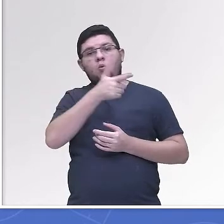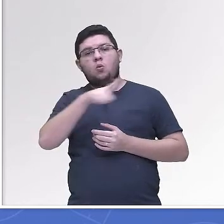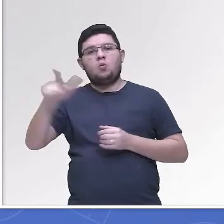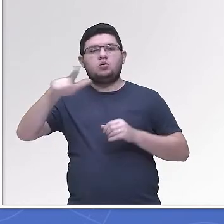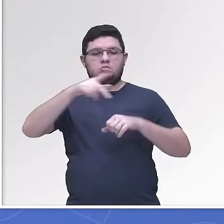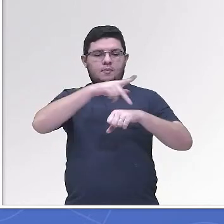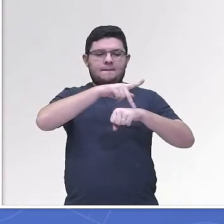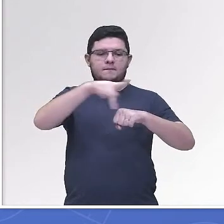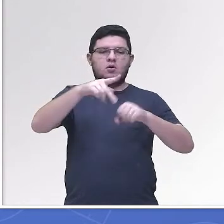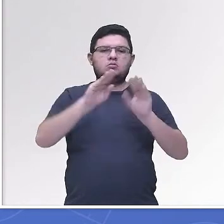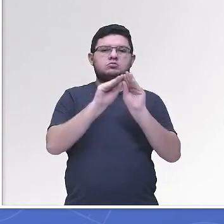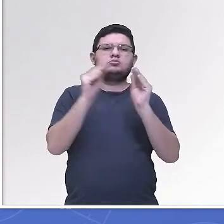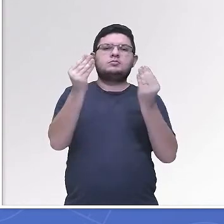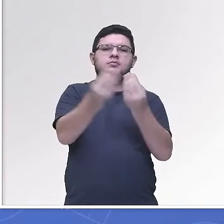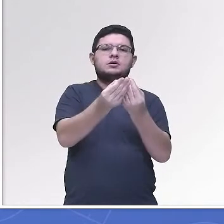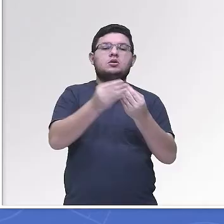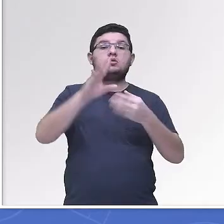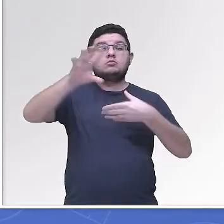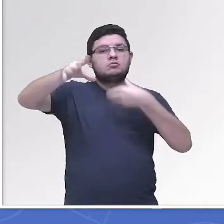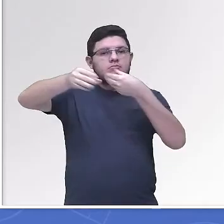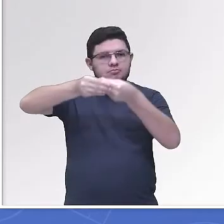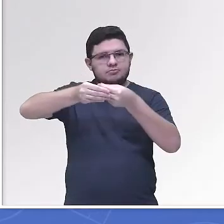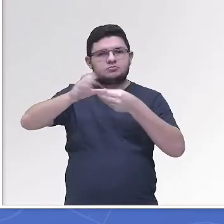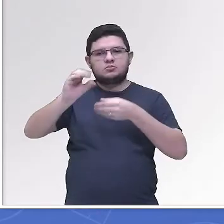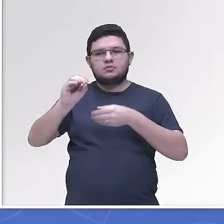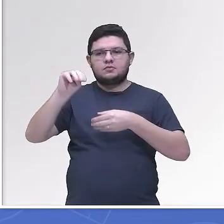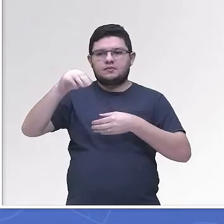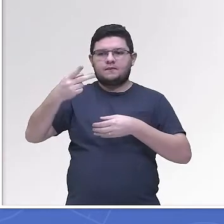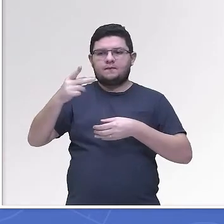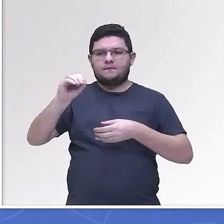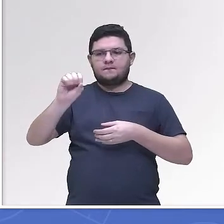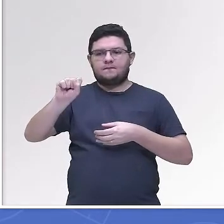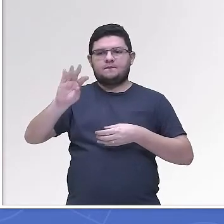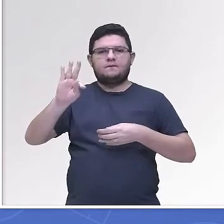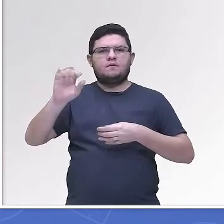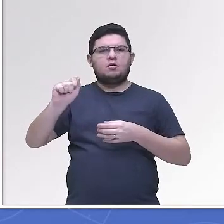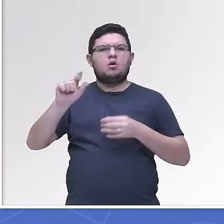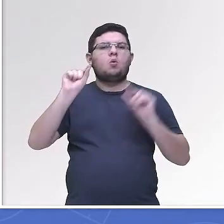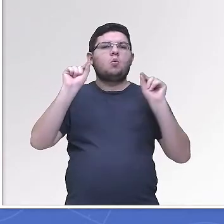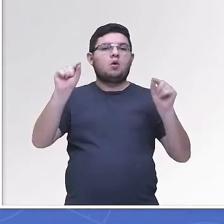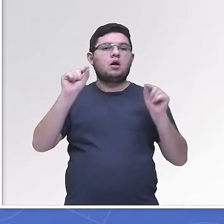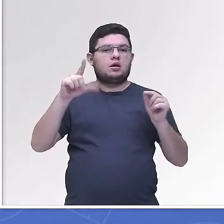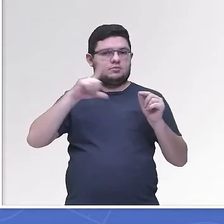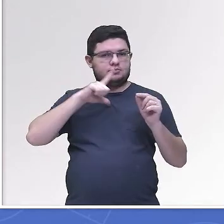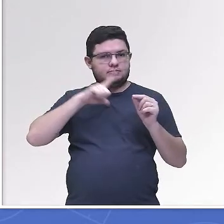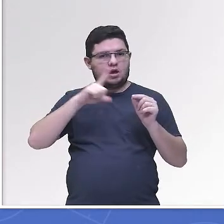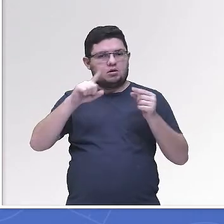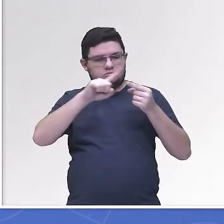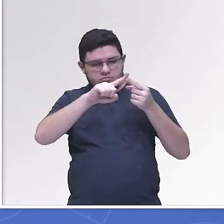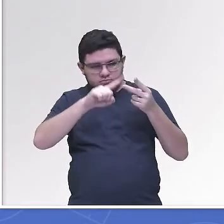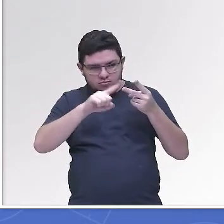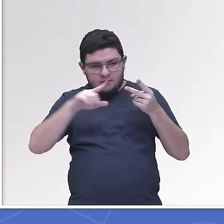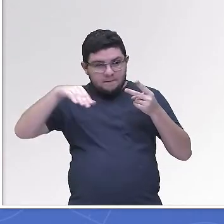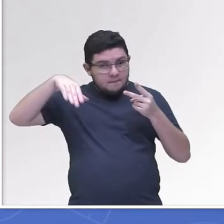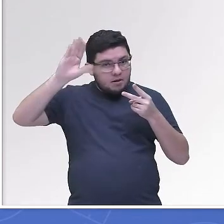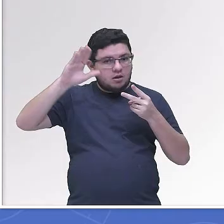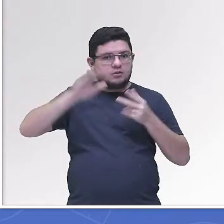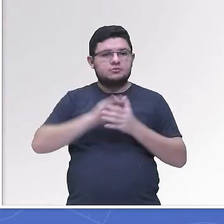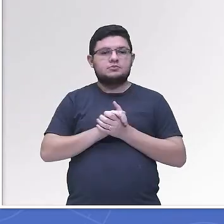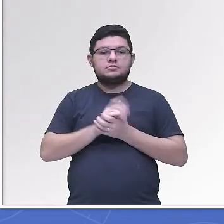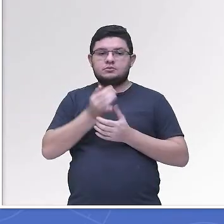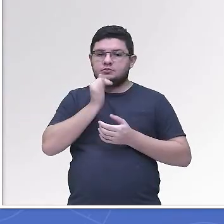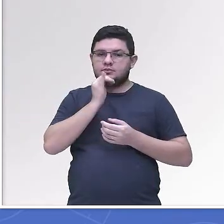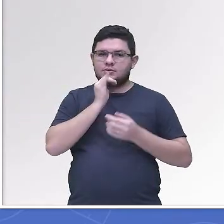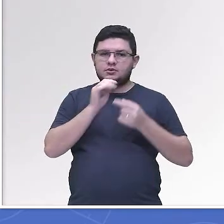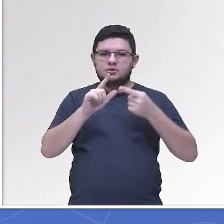são as substâncias compostas? São formadas por elementos químicos diferentes. HCl, que é o